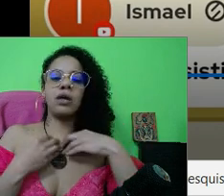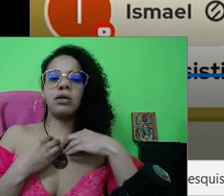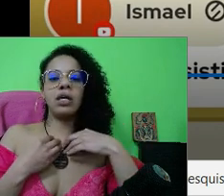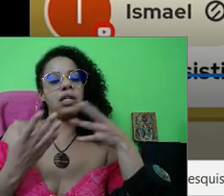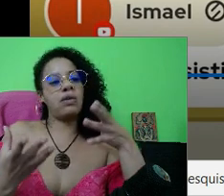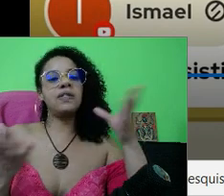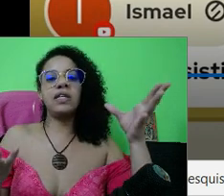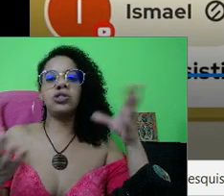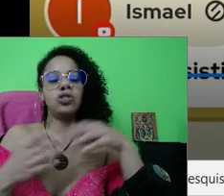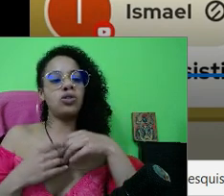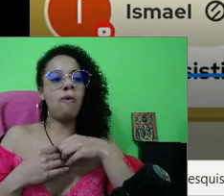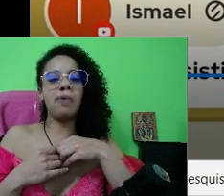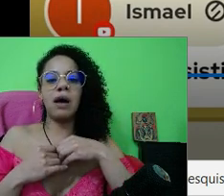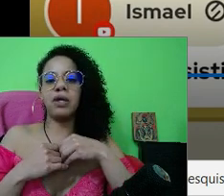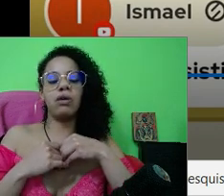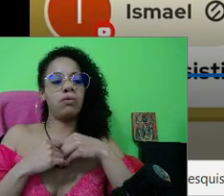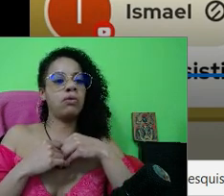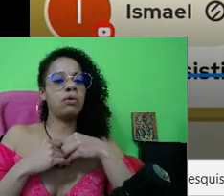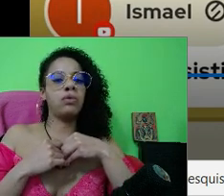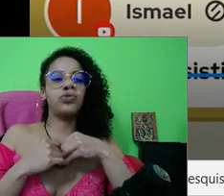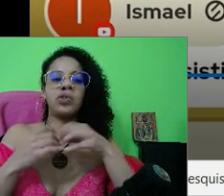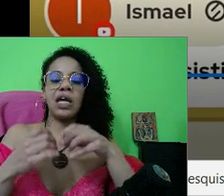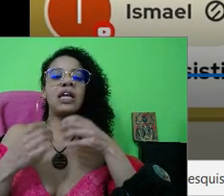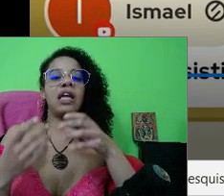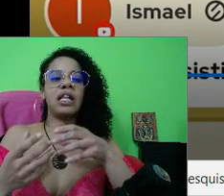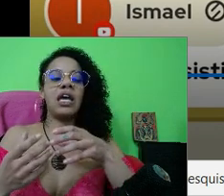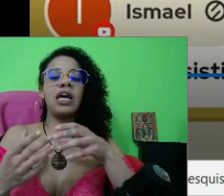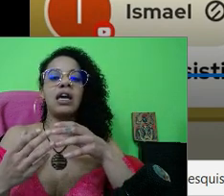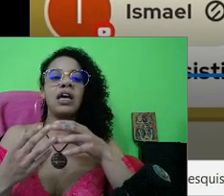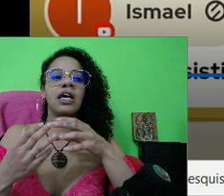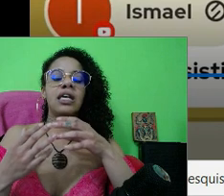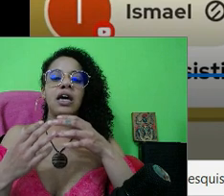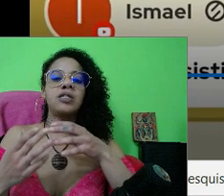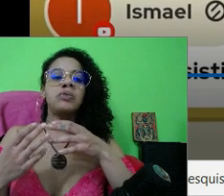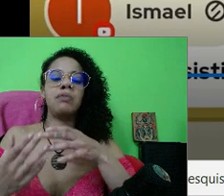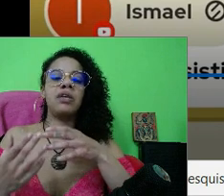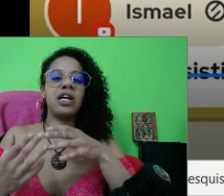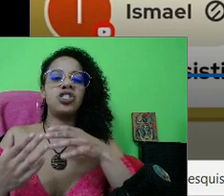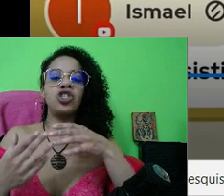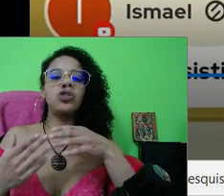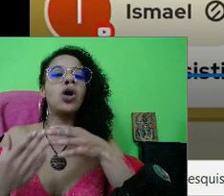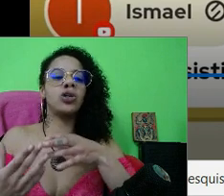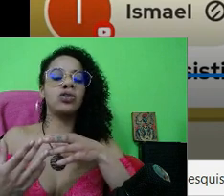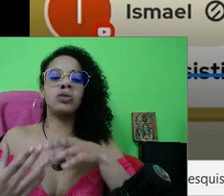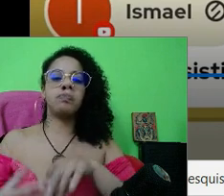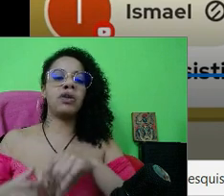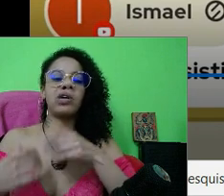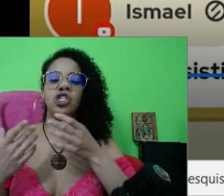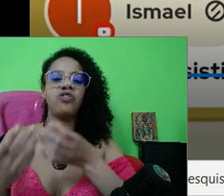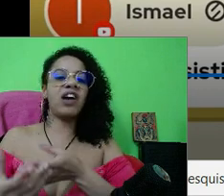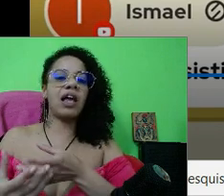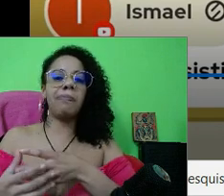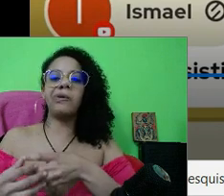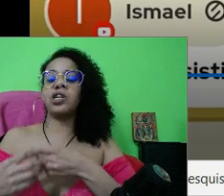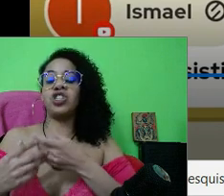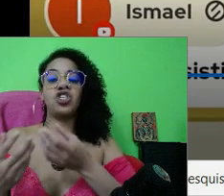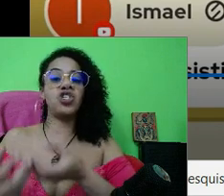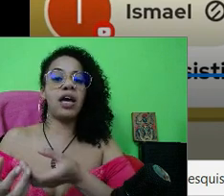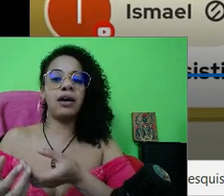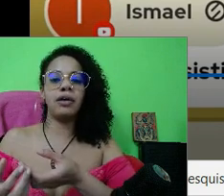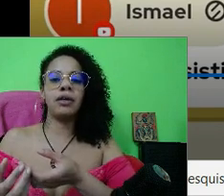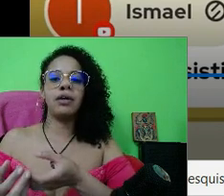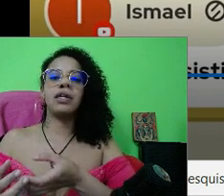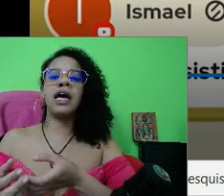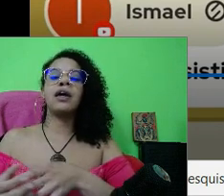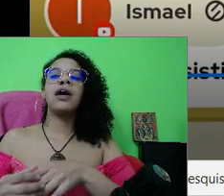Ah porque então assim desculpa amigão tu tem que entender que a responsabilidade é de todos pelo que a gente fala pelo que